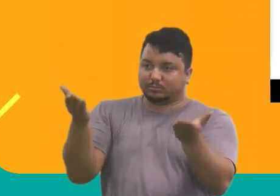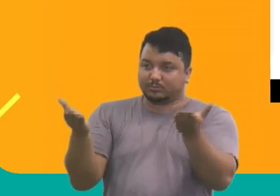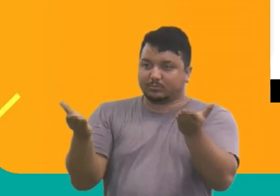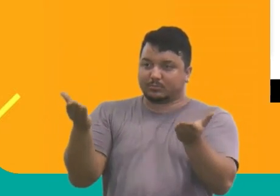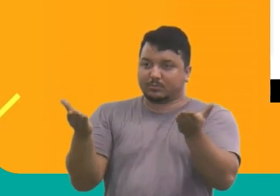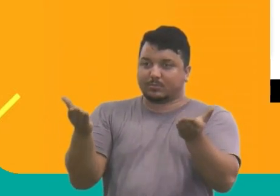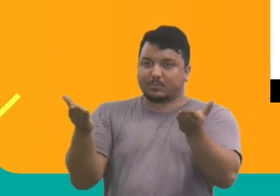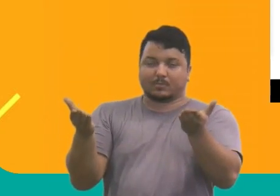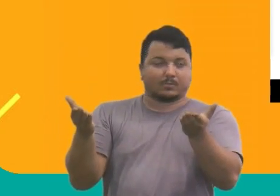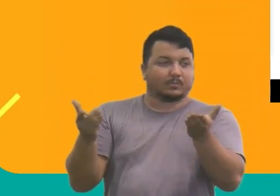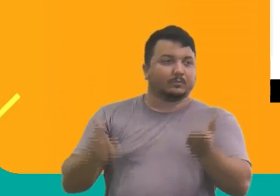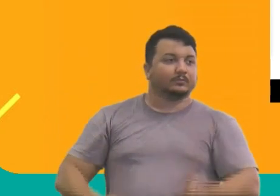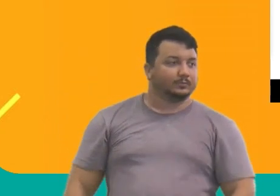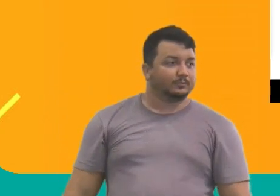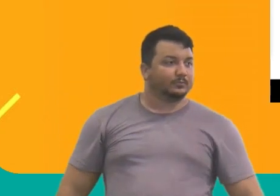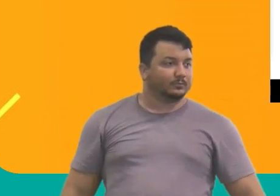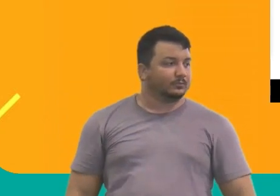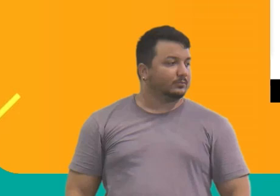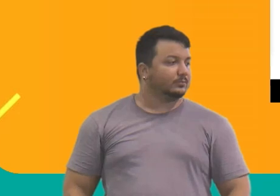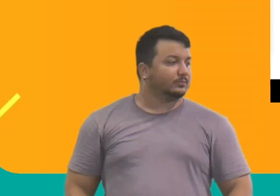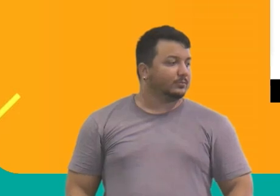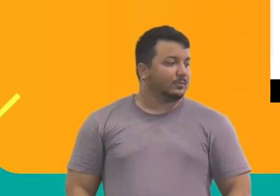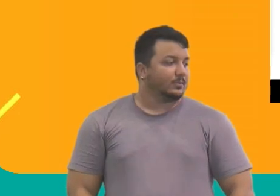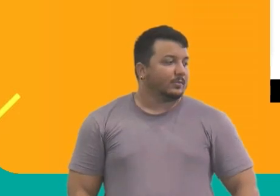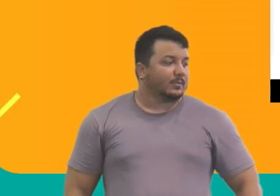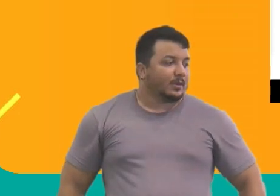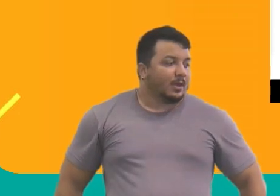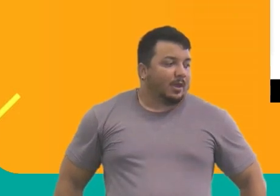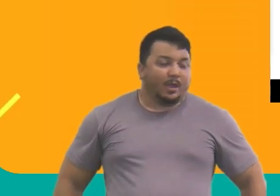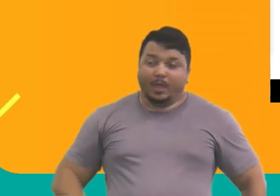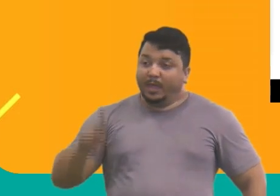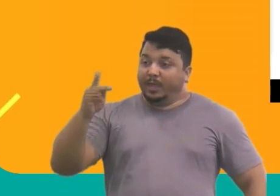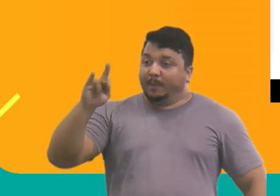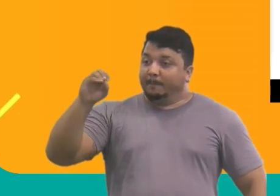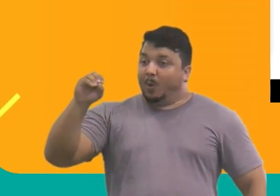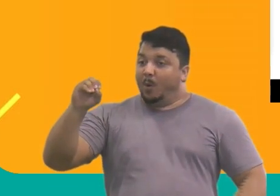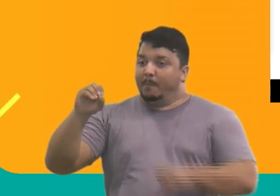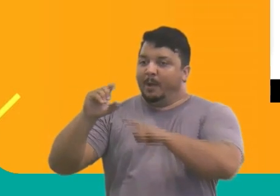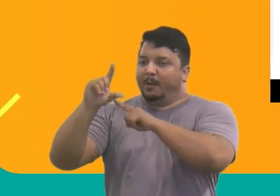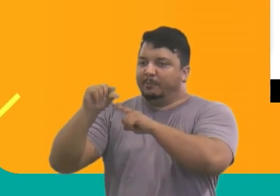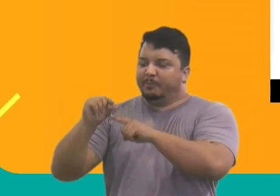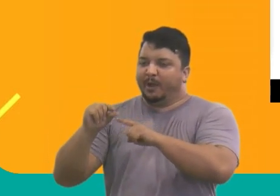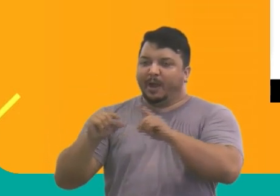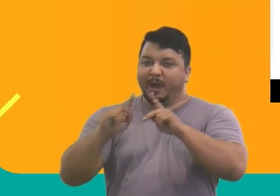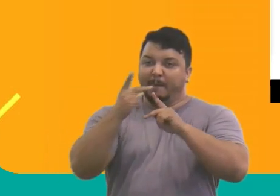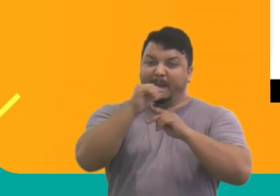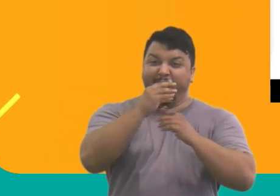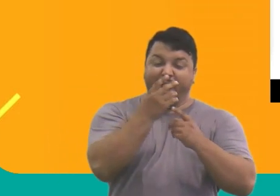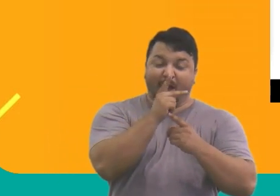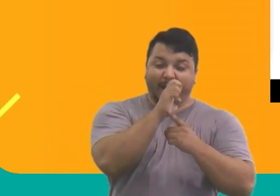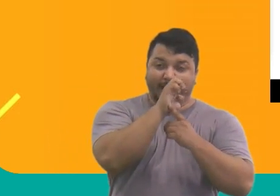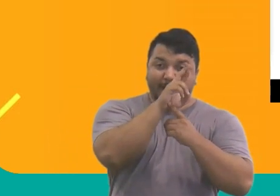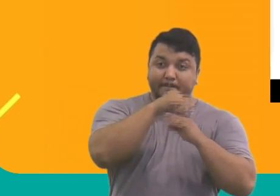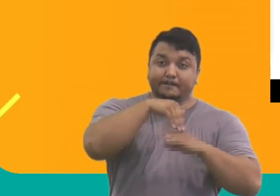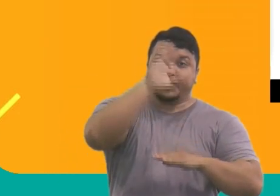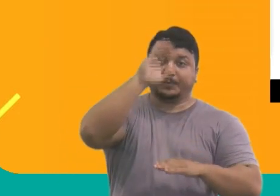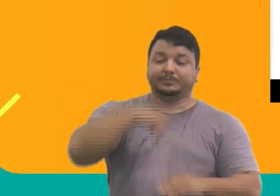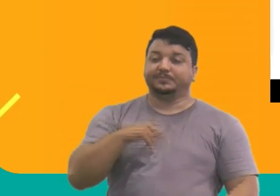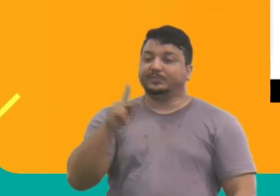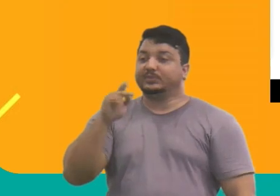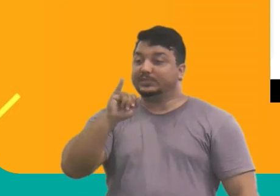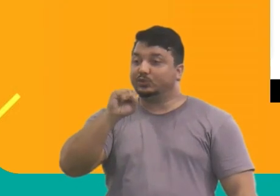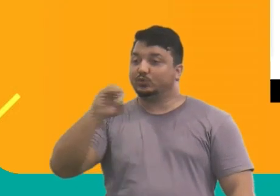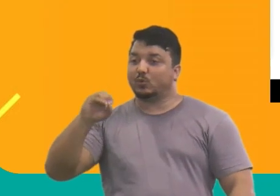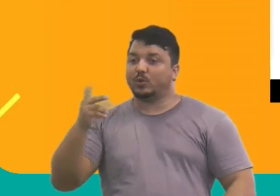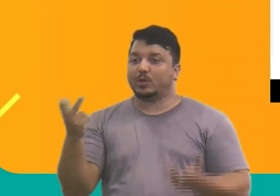meio isotônico, para o meio hipotônico. Hipo, pouco, hiper, muito, e iso,